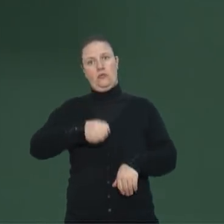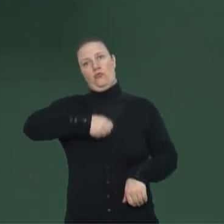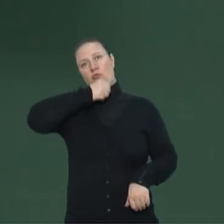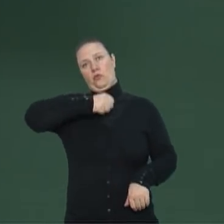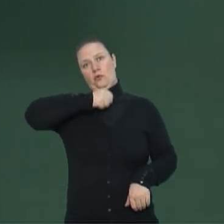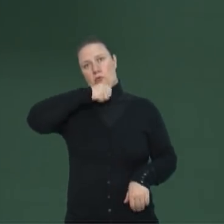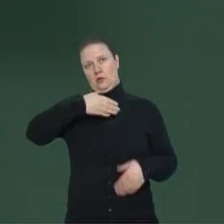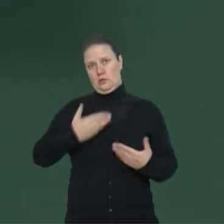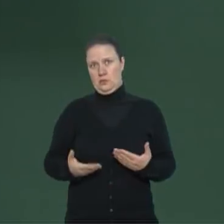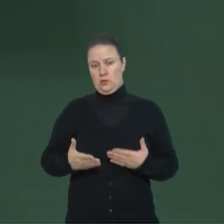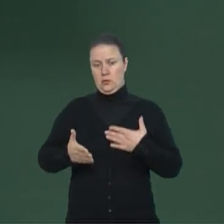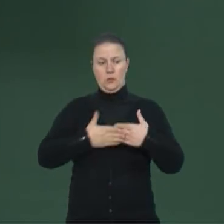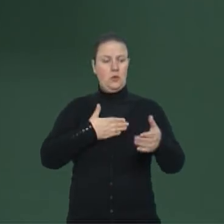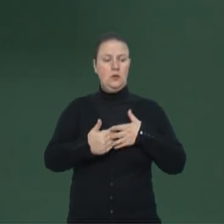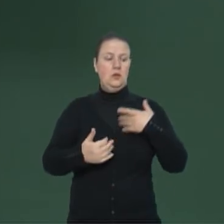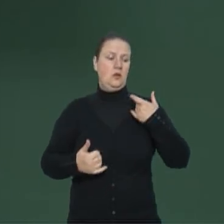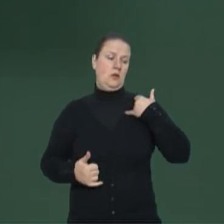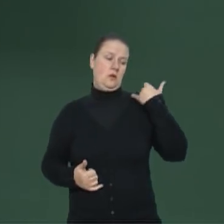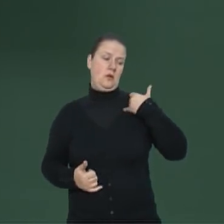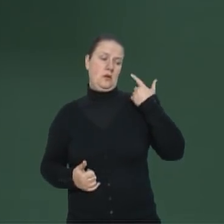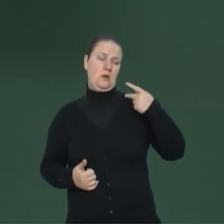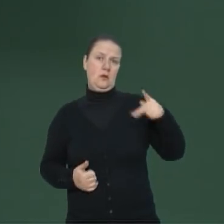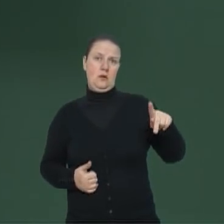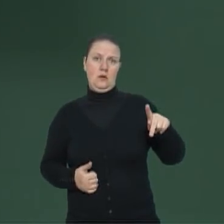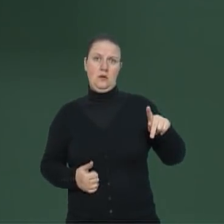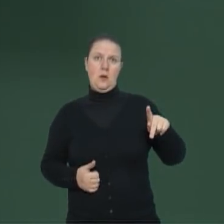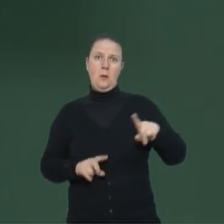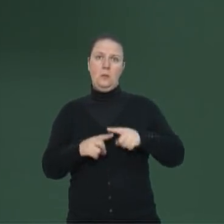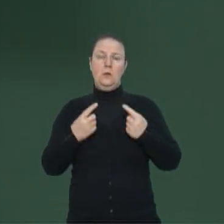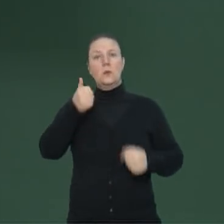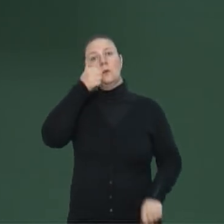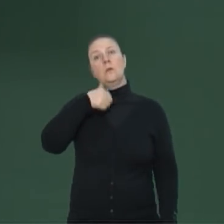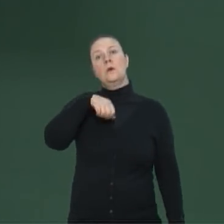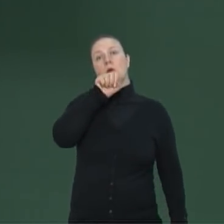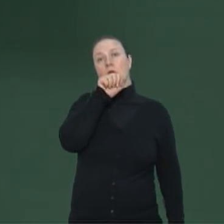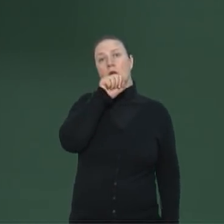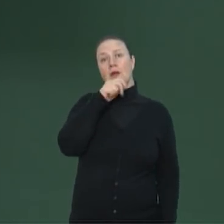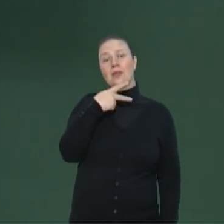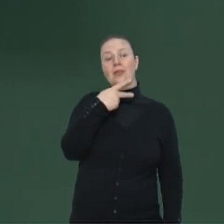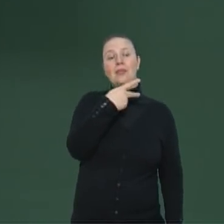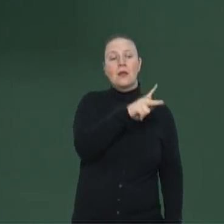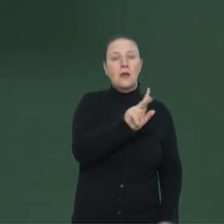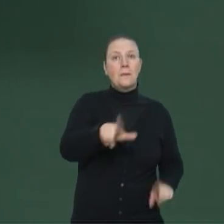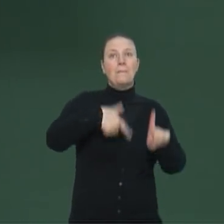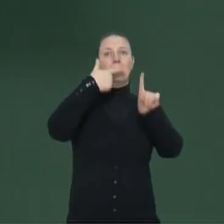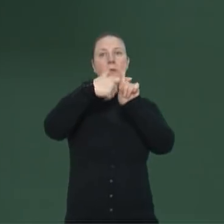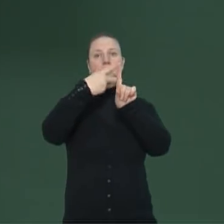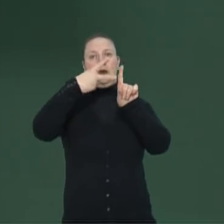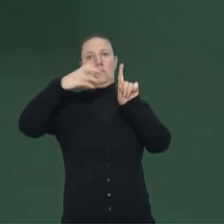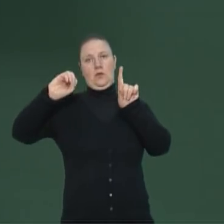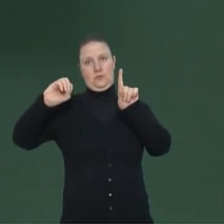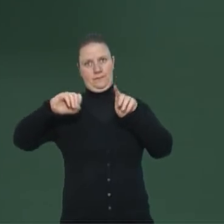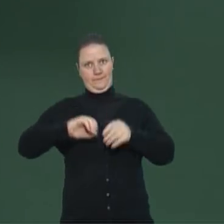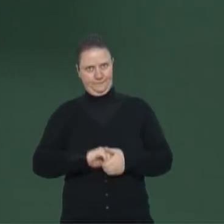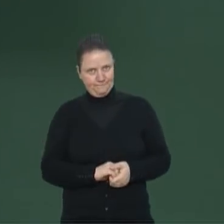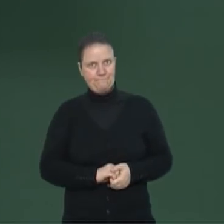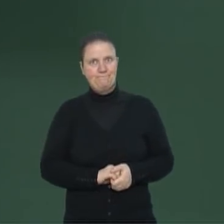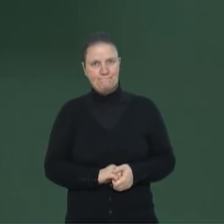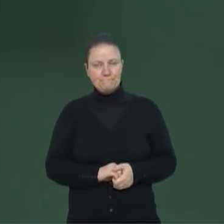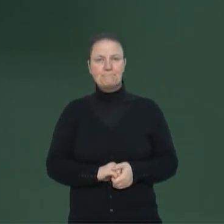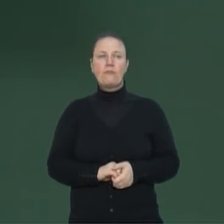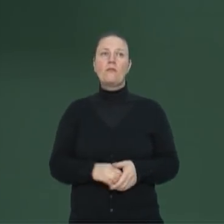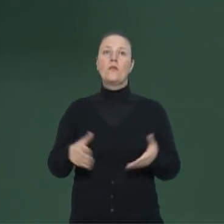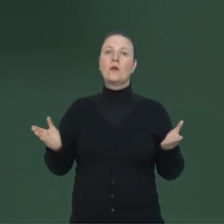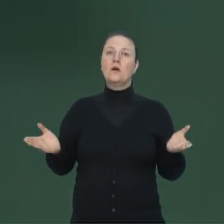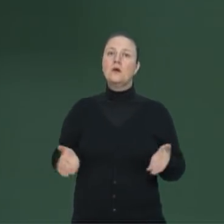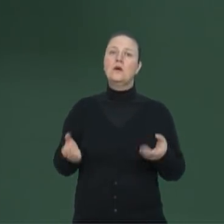idade dele, a dele não importa a dele, a mãe dele vai ser sempre a dele mais 20, ok? E aí lá